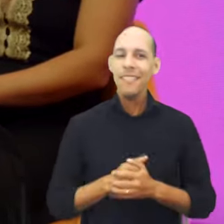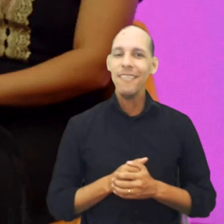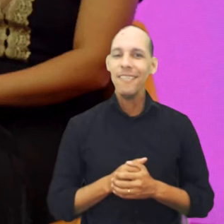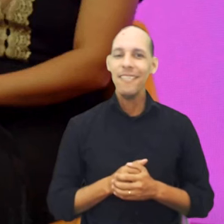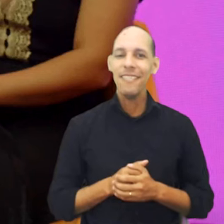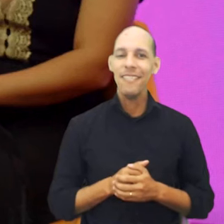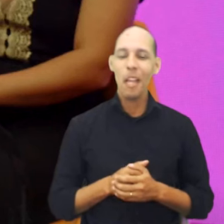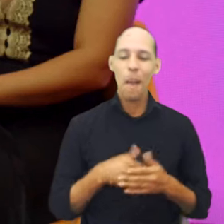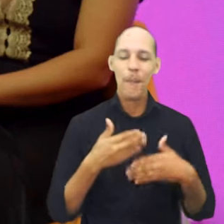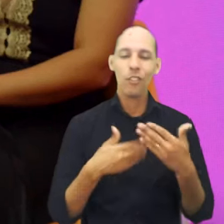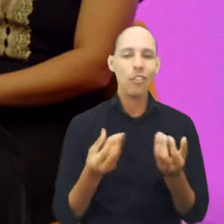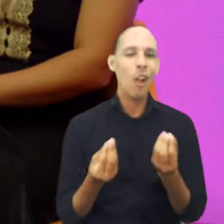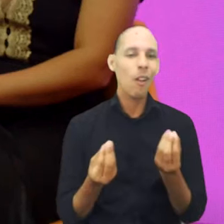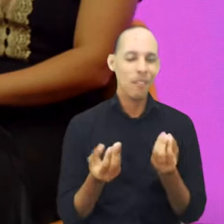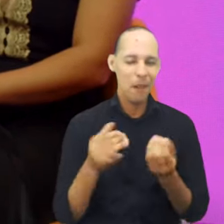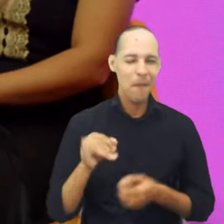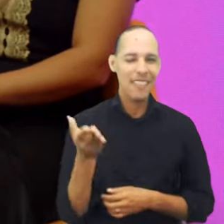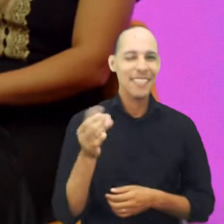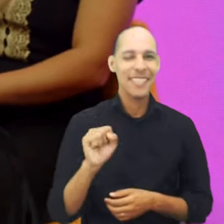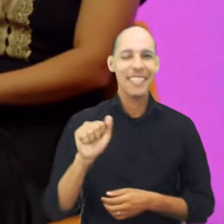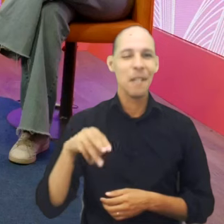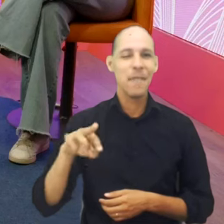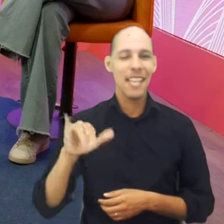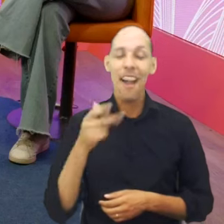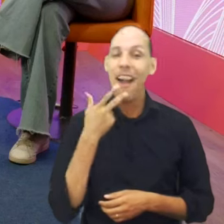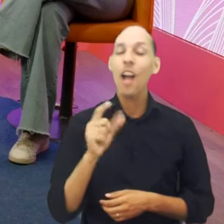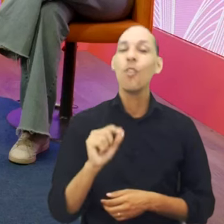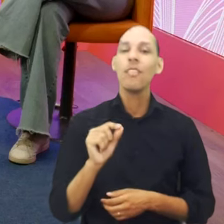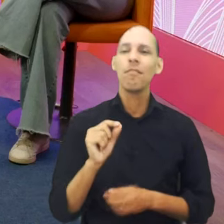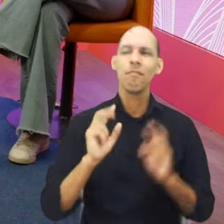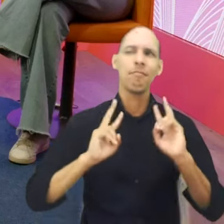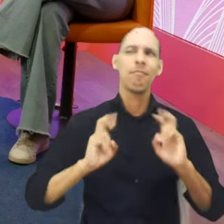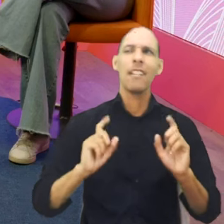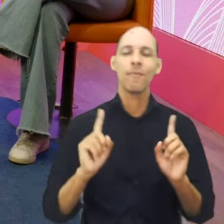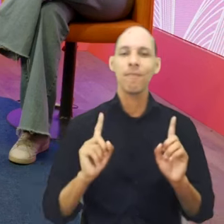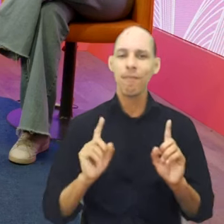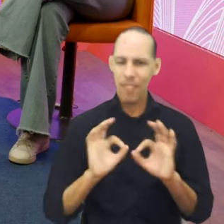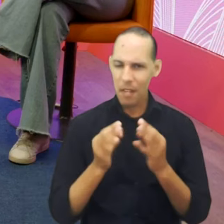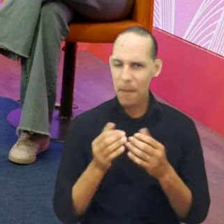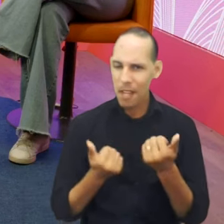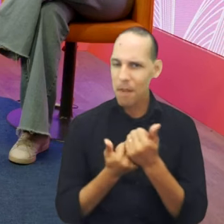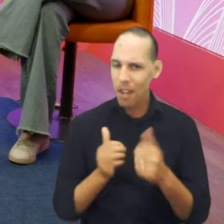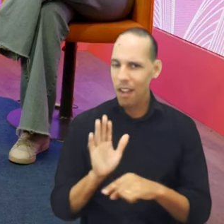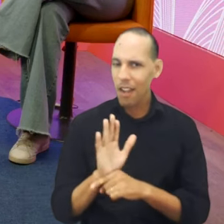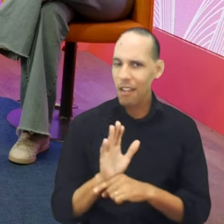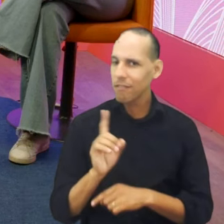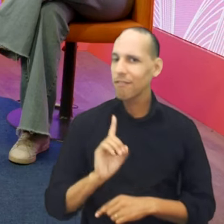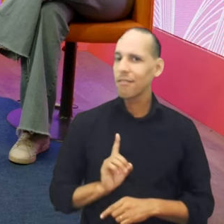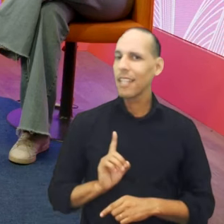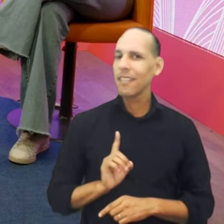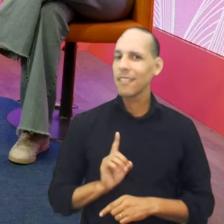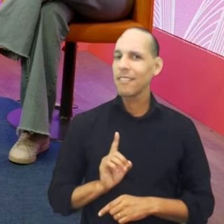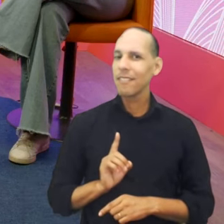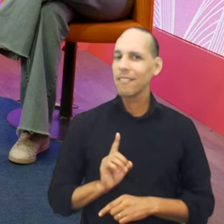esse processo para vocês, aproveitando o gancho que a Samira falou, de não se enxergar? E aí, a família apoiou?